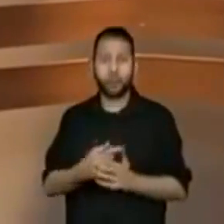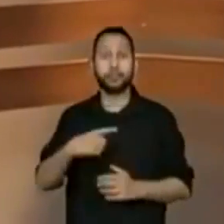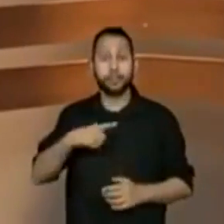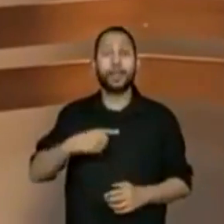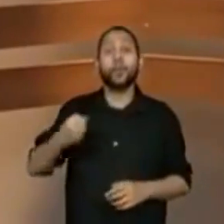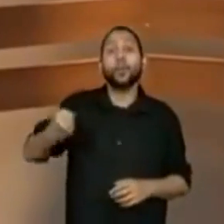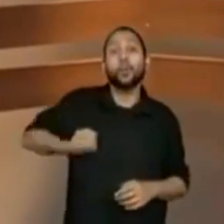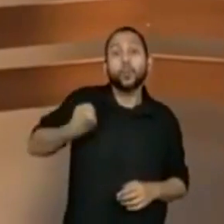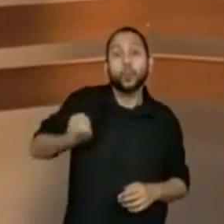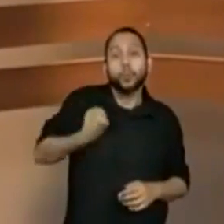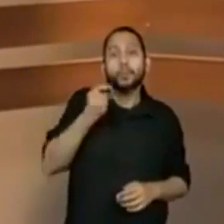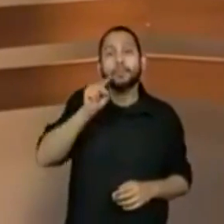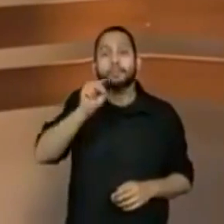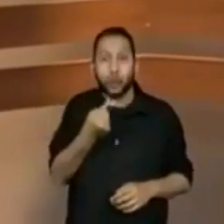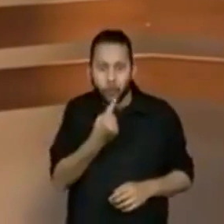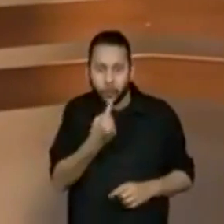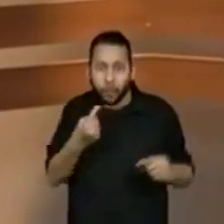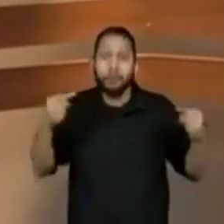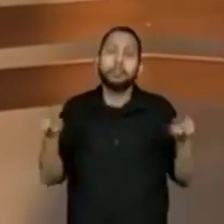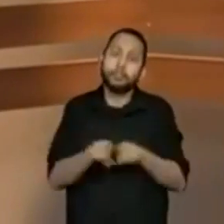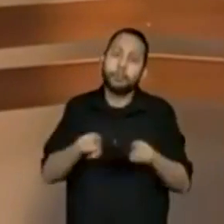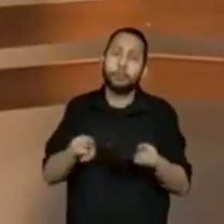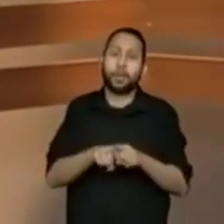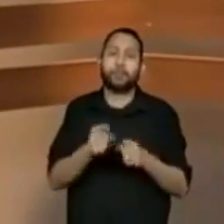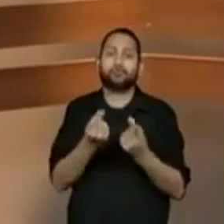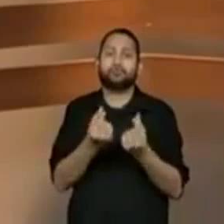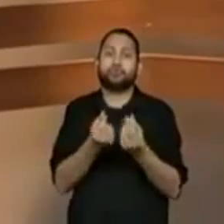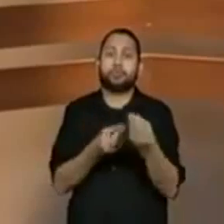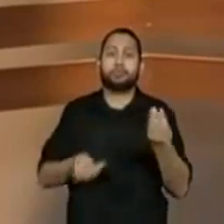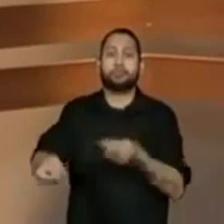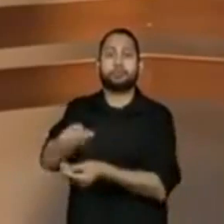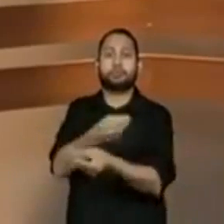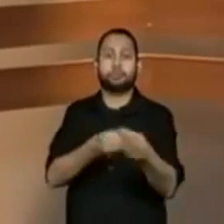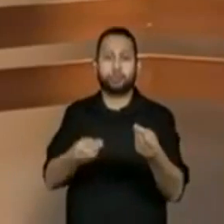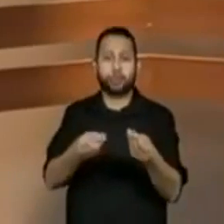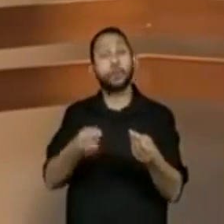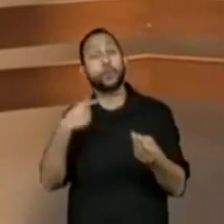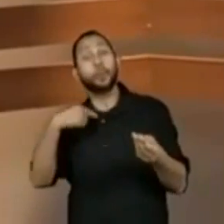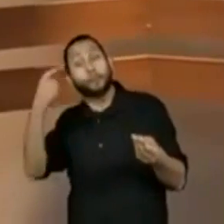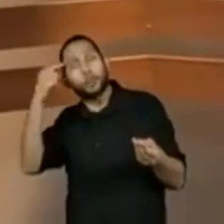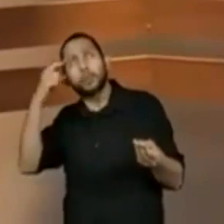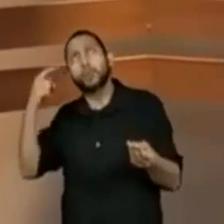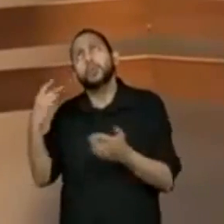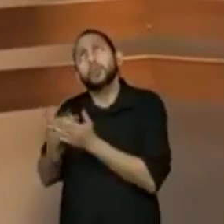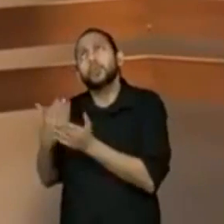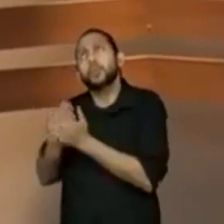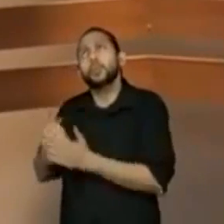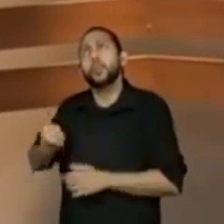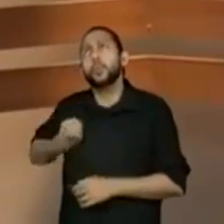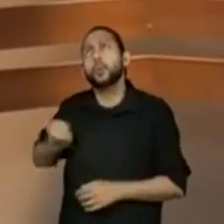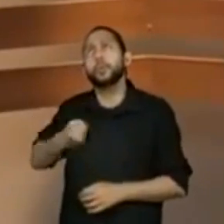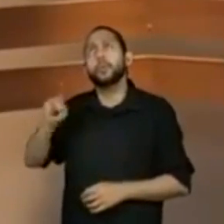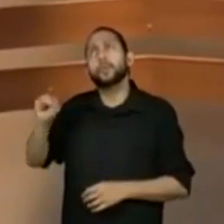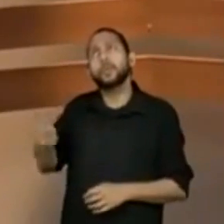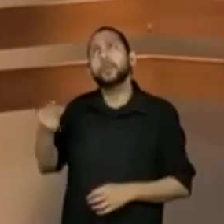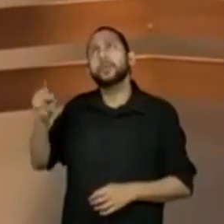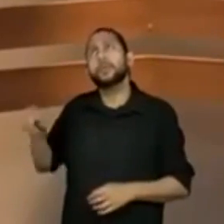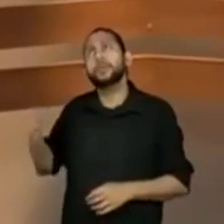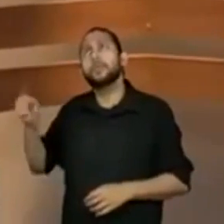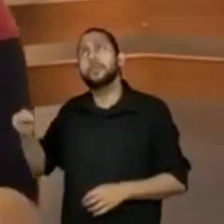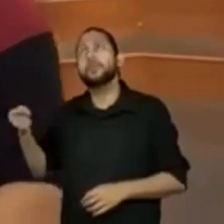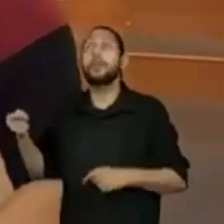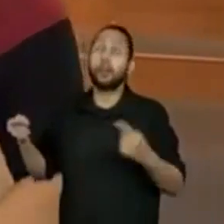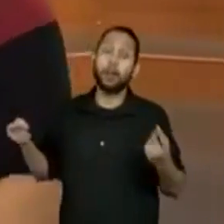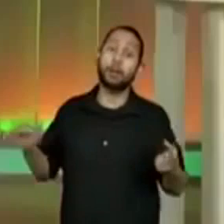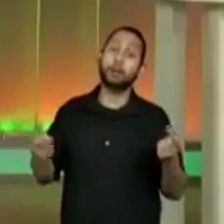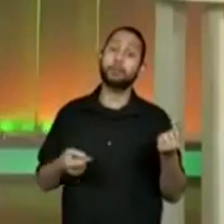decimais e o nosso sistema monetário, certo? A gente estava fazendo um link entre esses dois assuntos. Tudo bem? Até aí, tudo